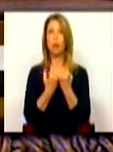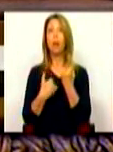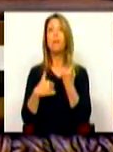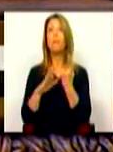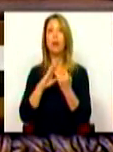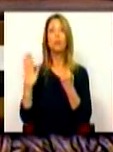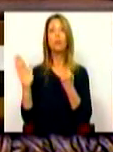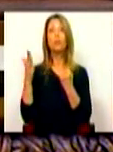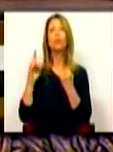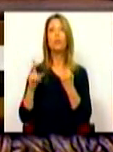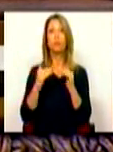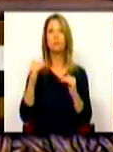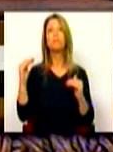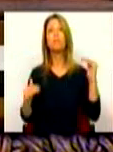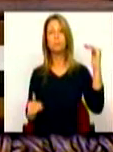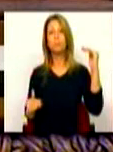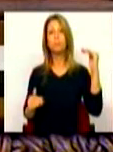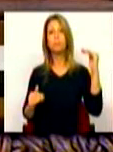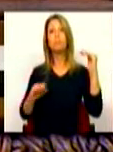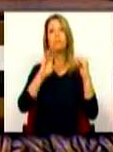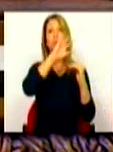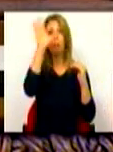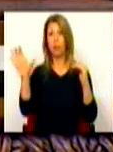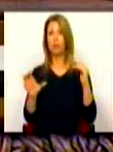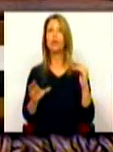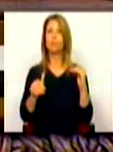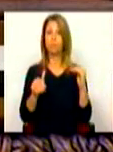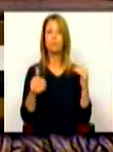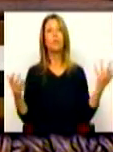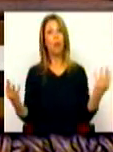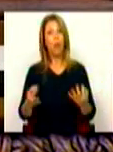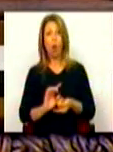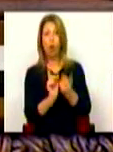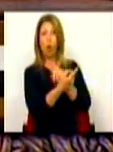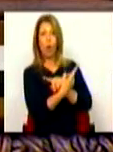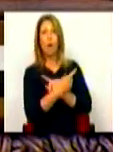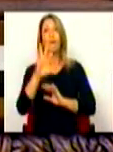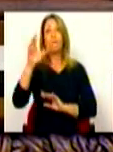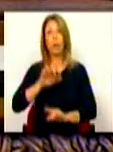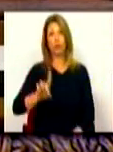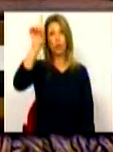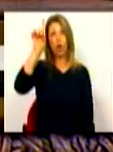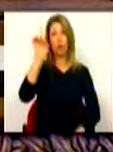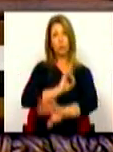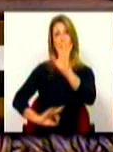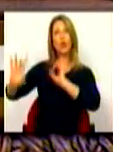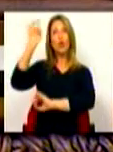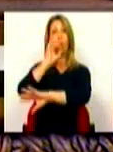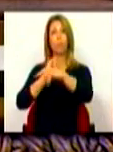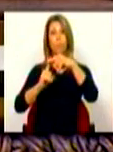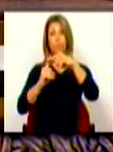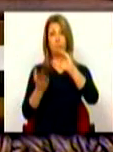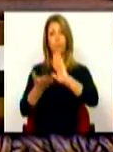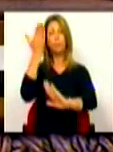sobretudo, desigualdades entre países. Ao contrário, os países do Norte da Europa serão os mais